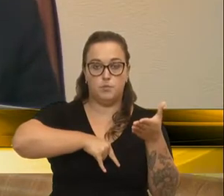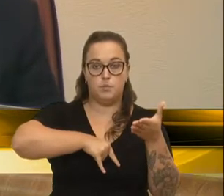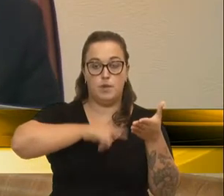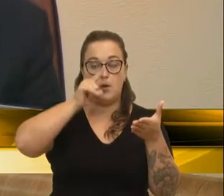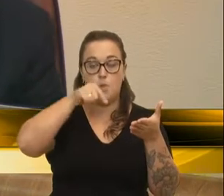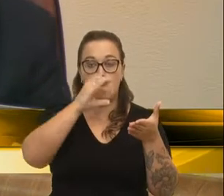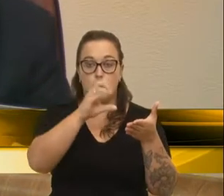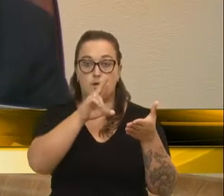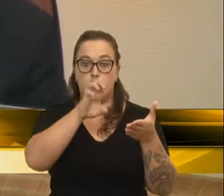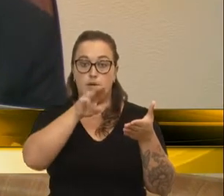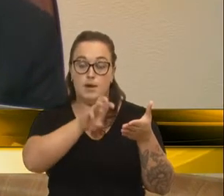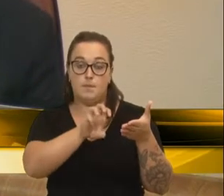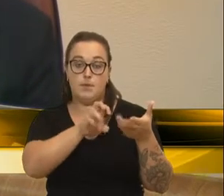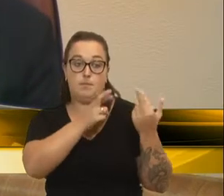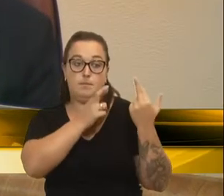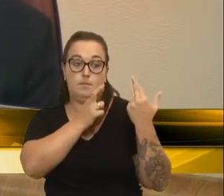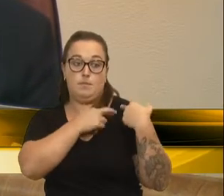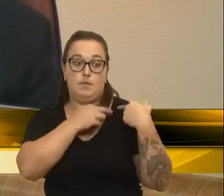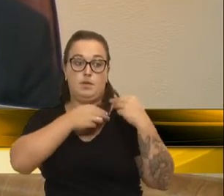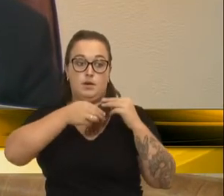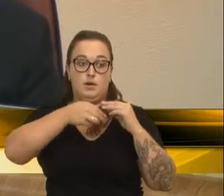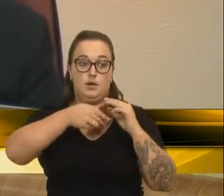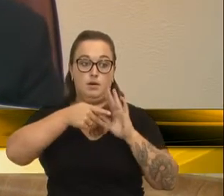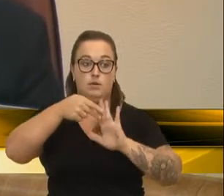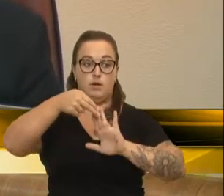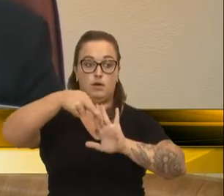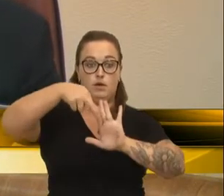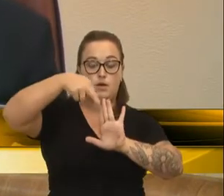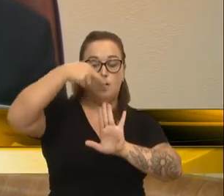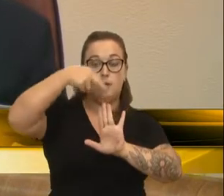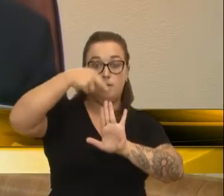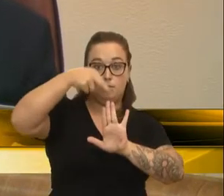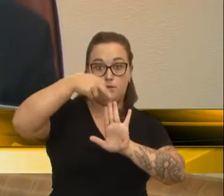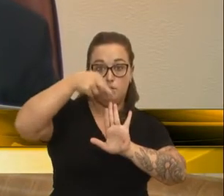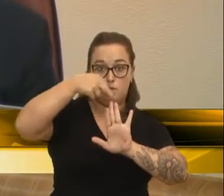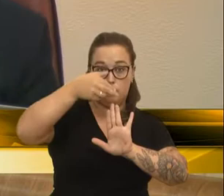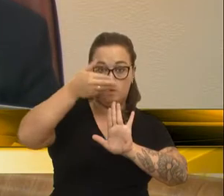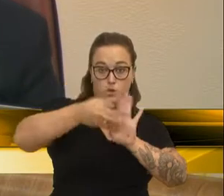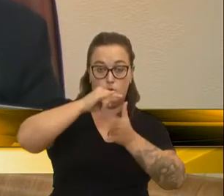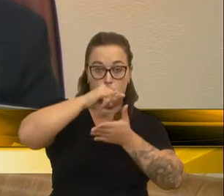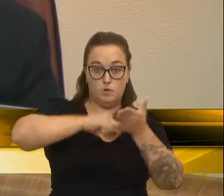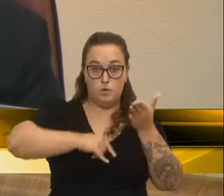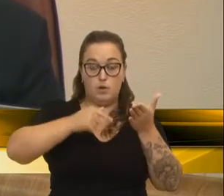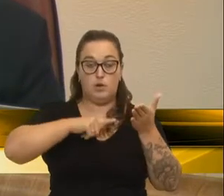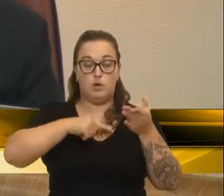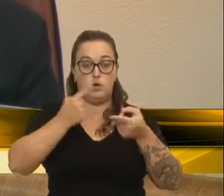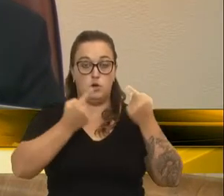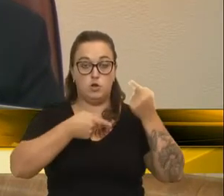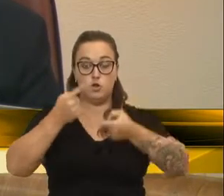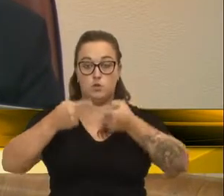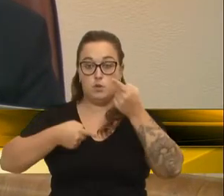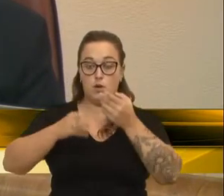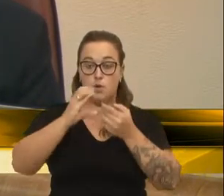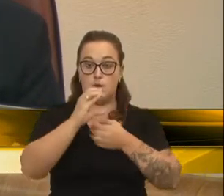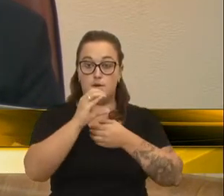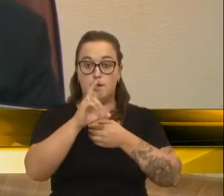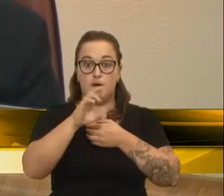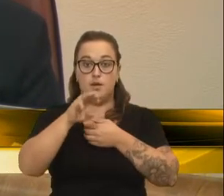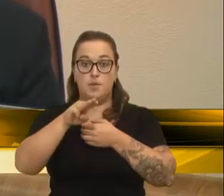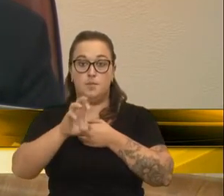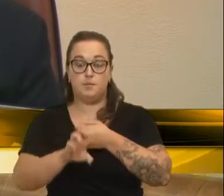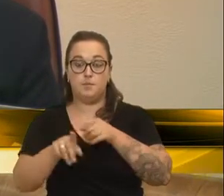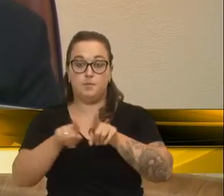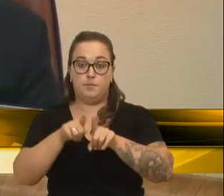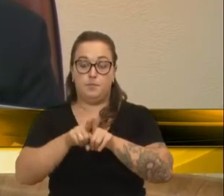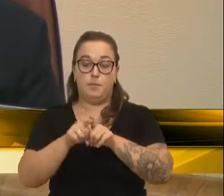Crimes de responsabilidade e infrações político-administrativas imputadas ao prefeito e o procedimento para seu afastamento